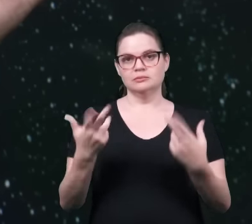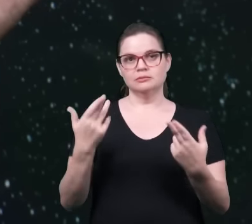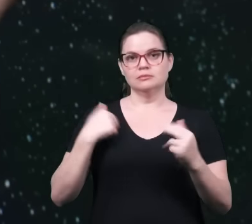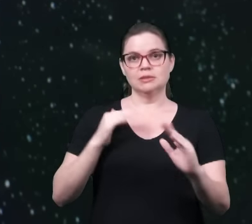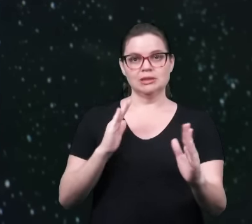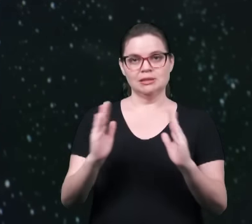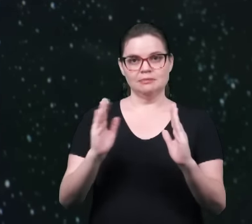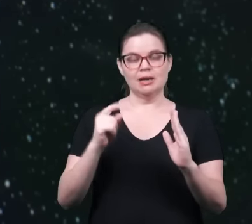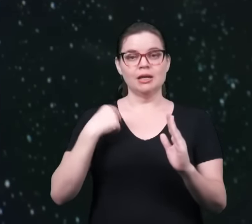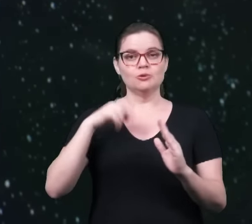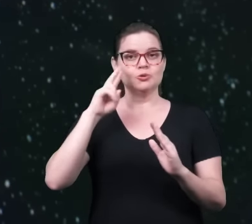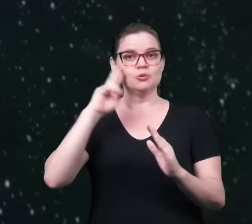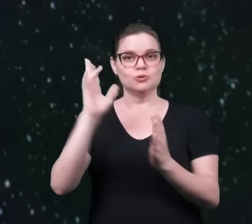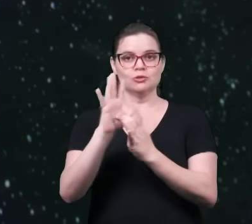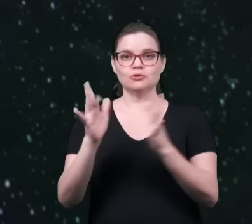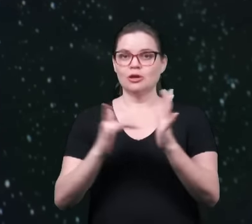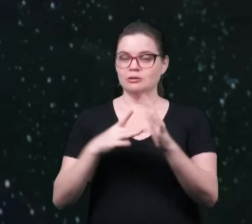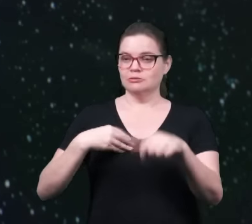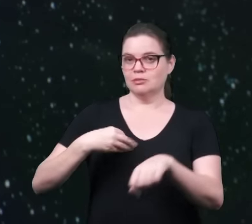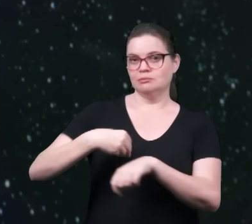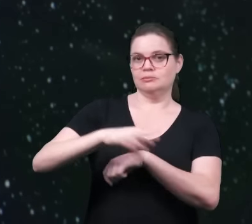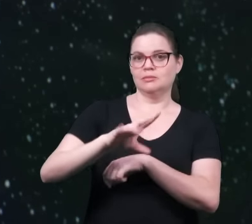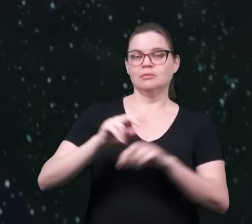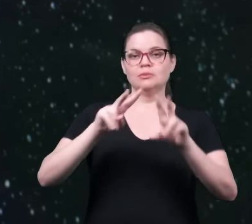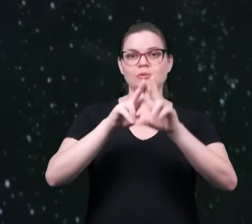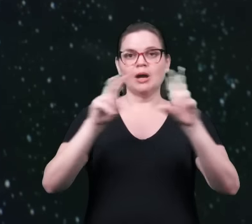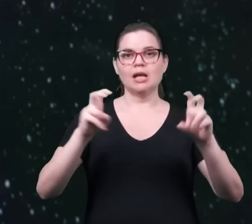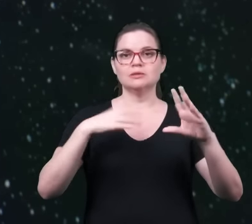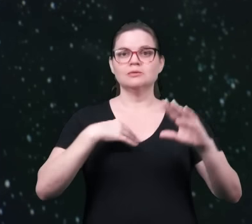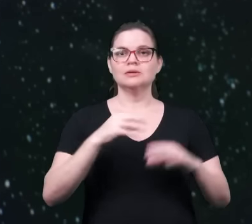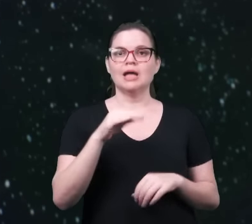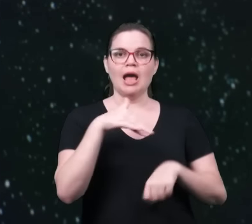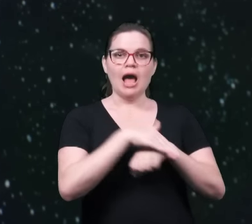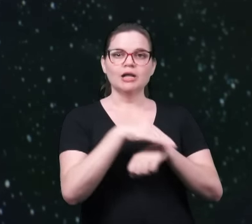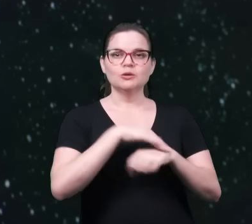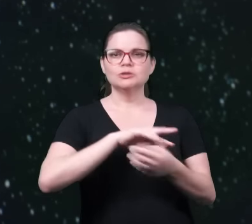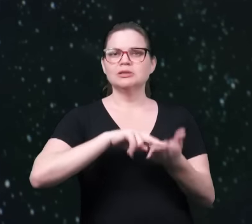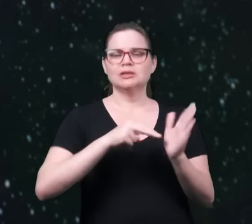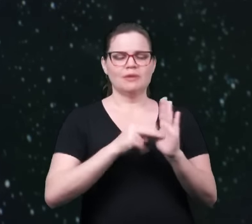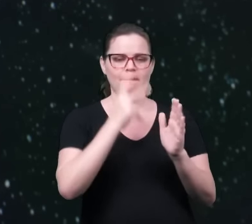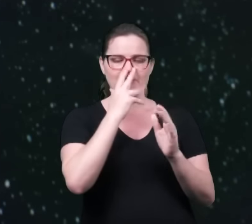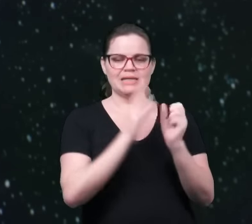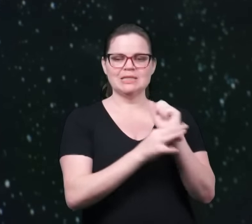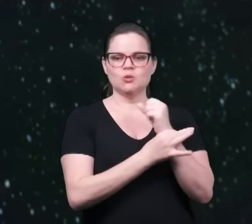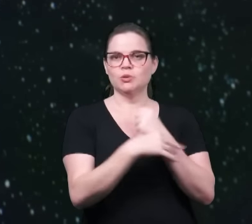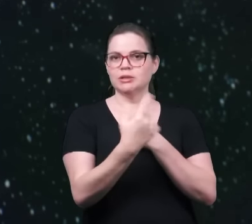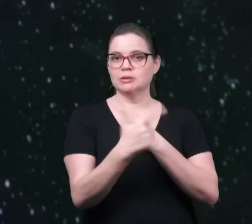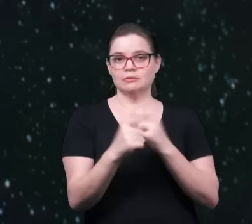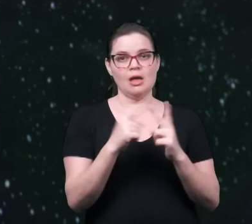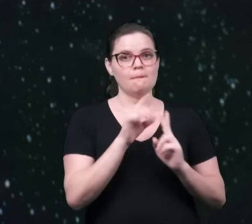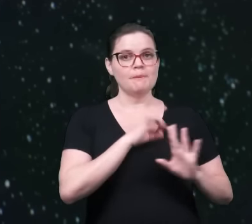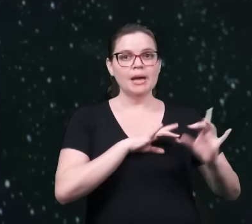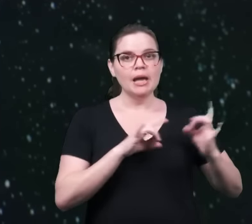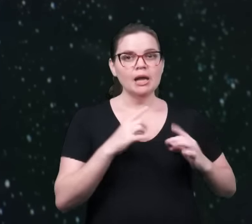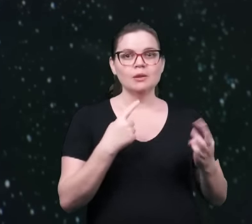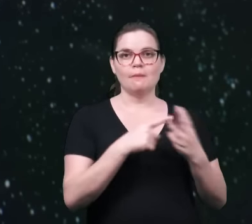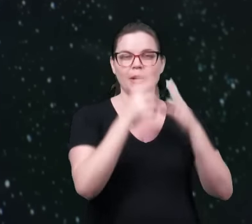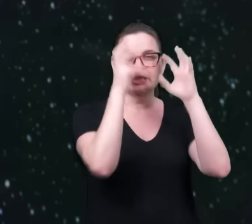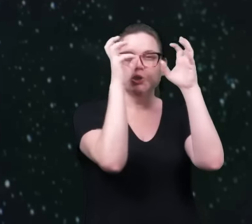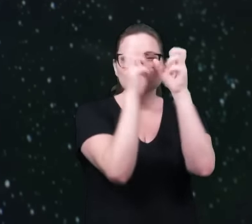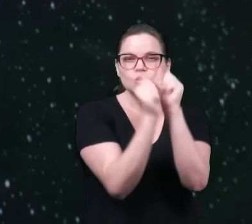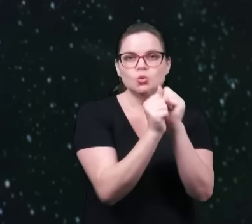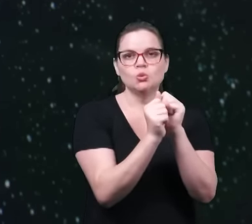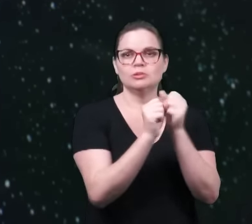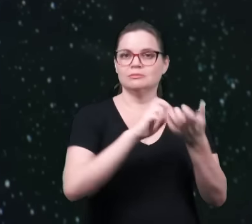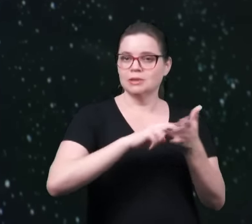texto. Então, falamos justamente desse momento a noite é um momento da insegurança, né, às vezes do medo, das dificuldades. Nós